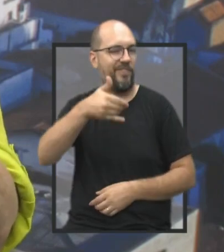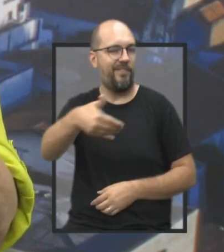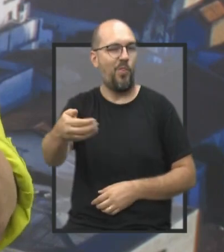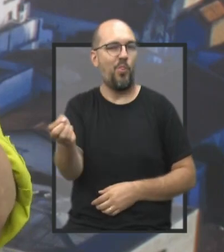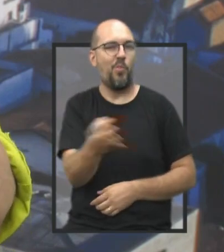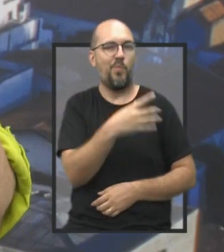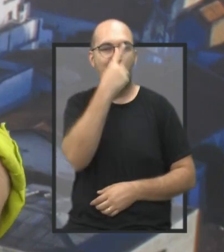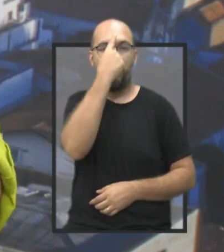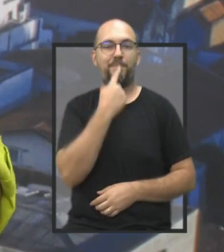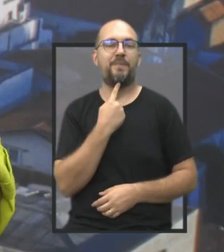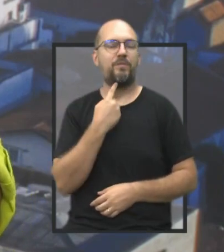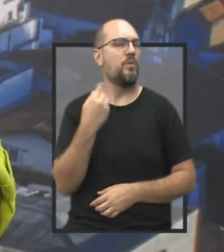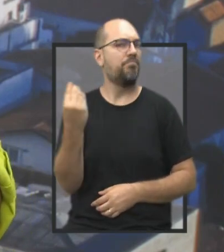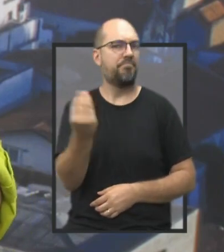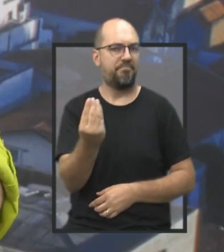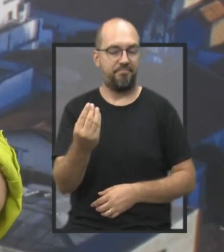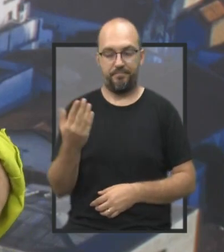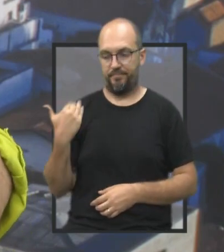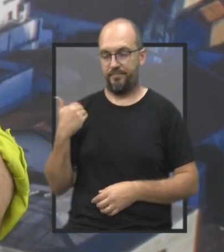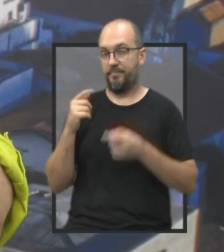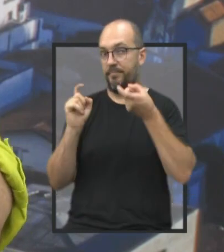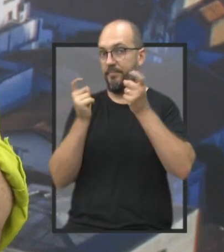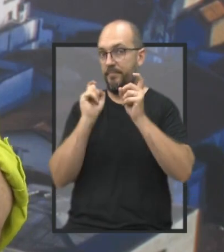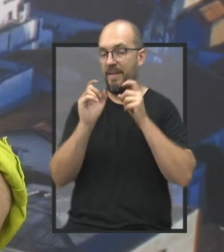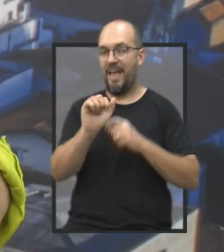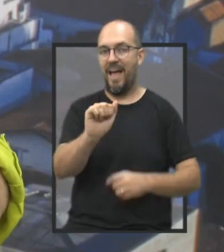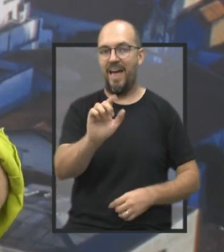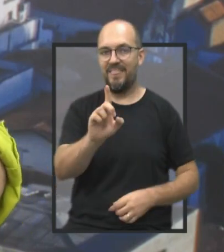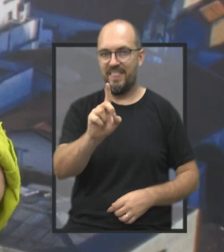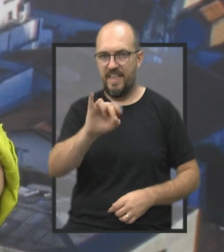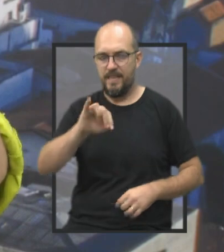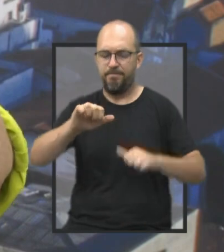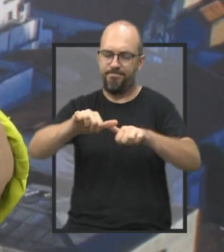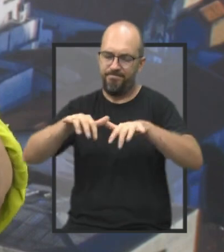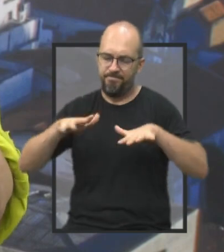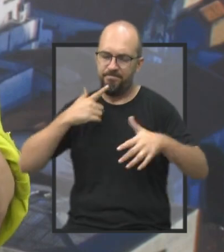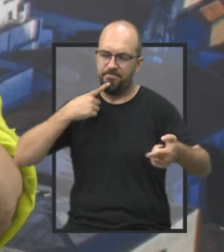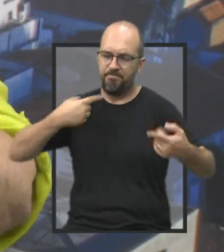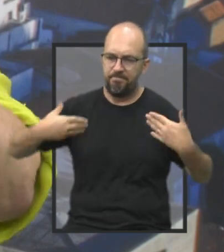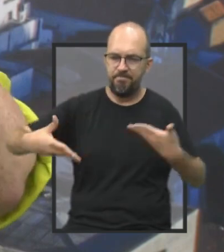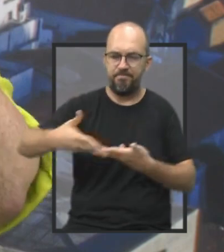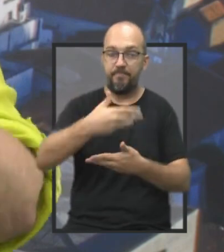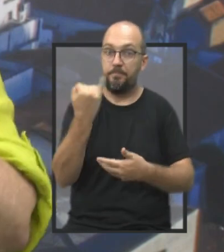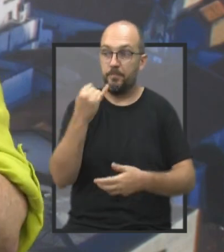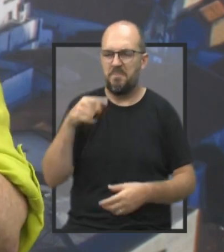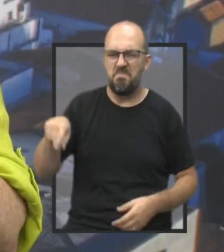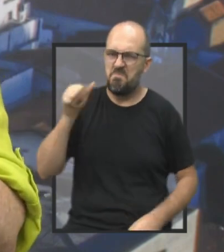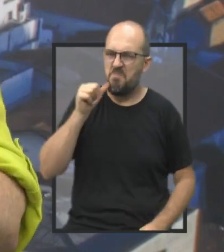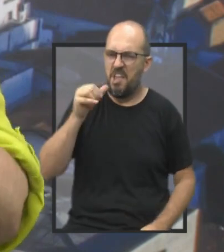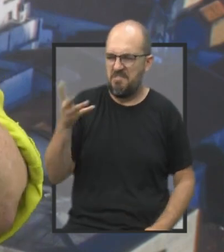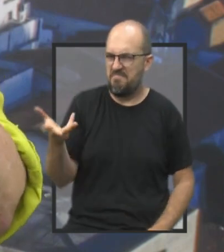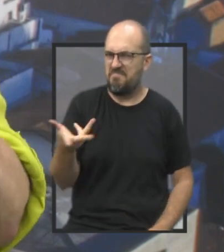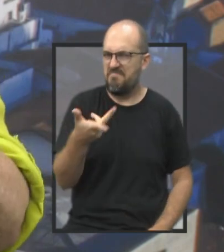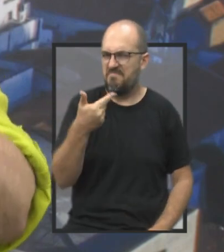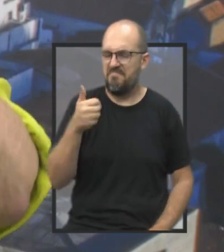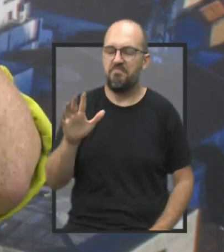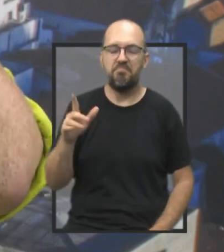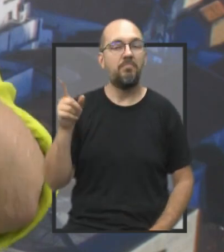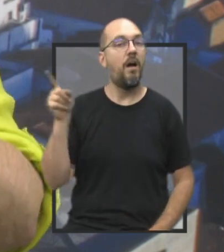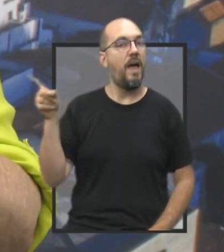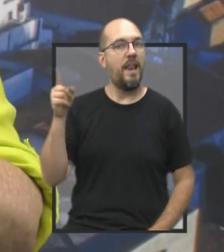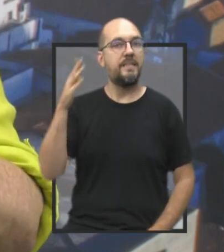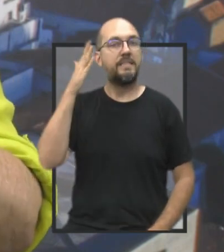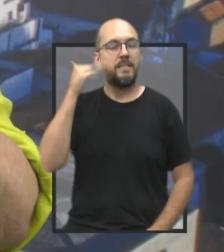perfil. E essa reunião com as ADIs, ela foi muito importante, primeiro para que elas saibam, são mulheres maravilhosas, para que elas saibam,